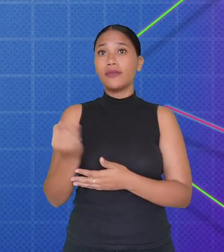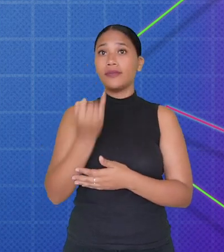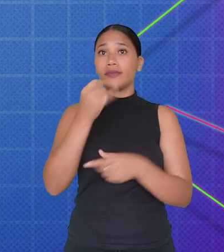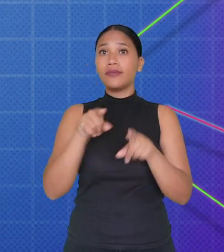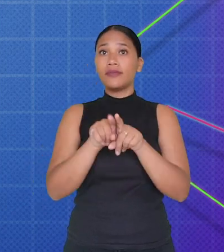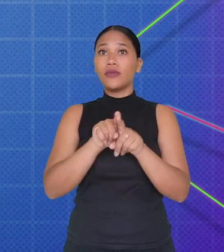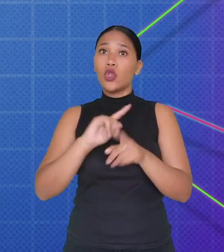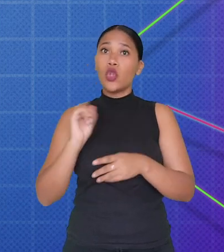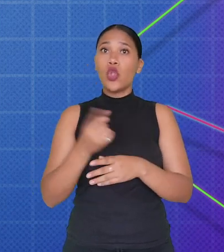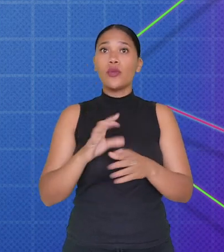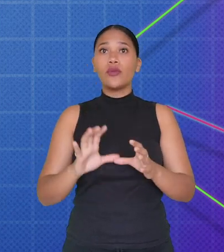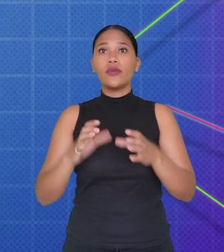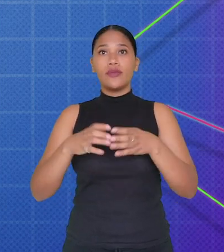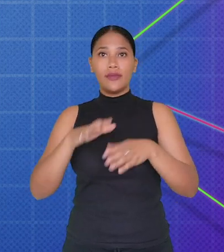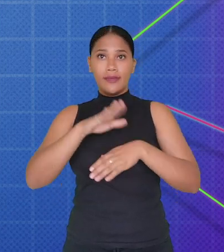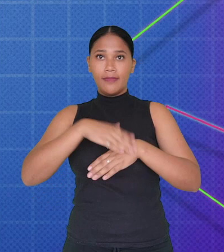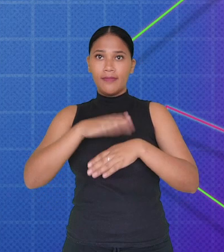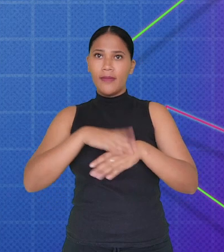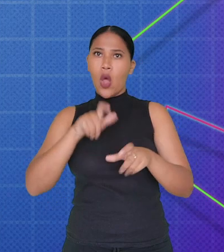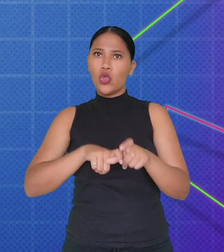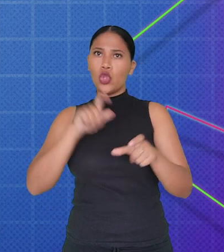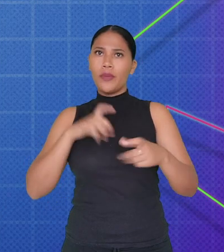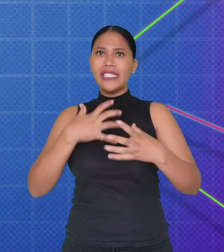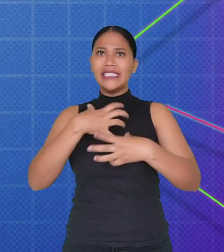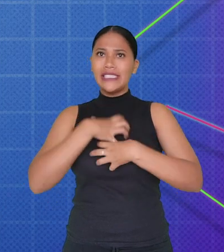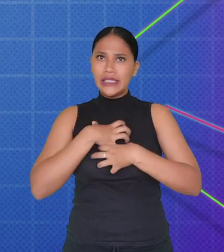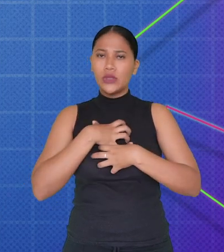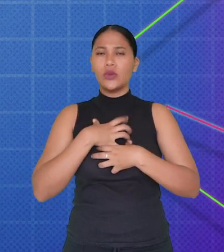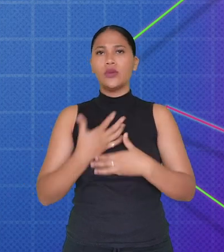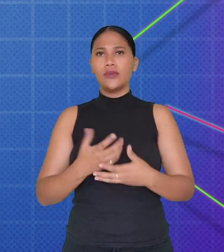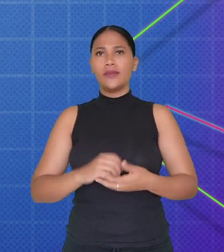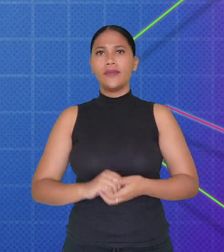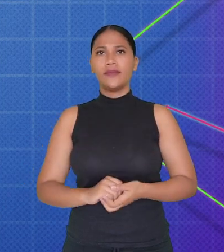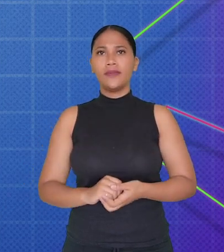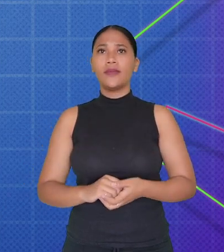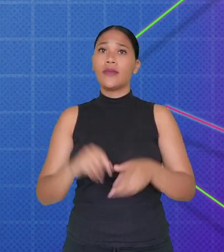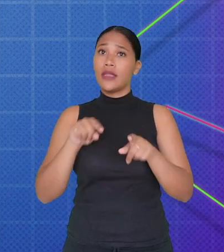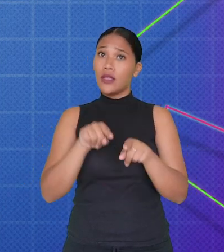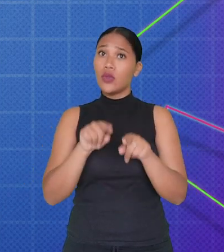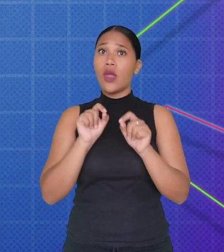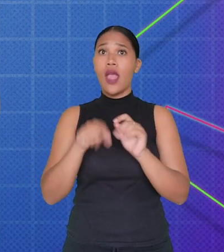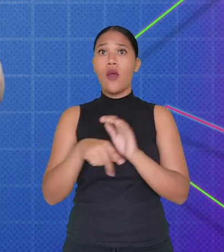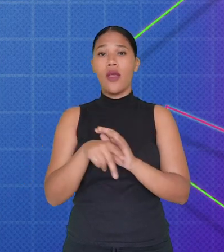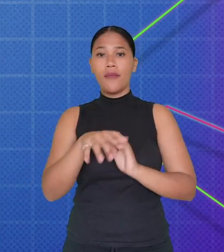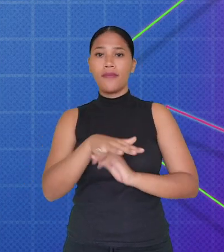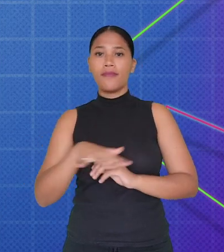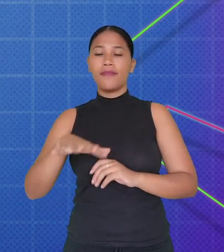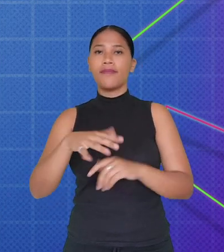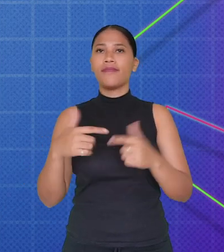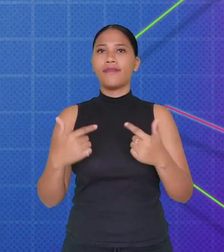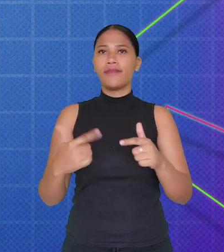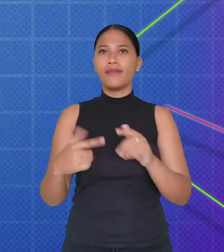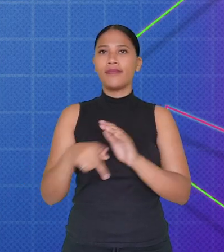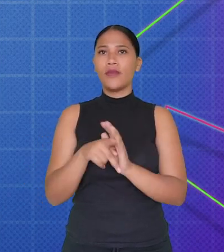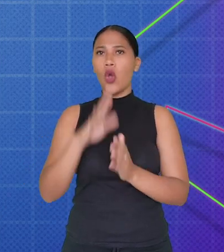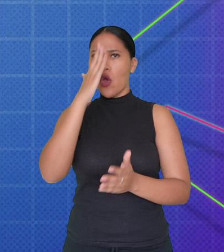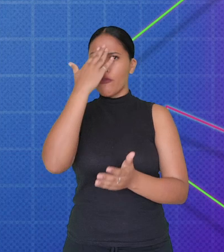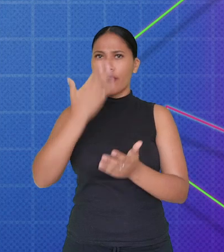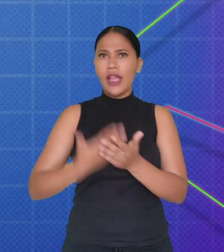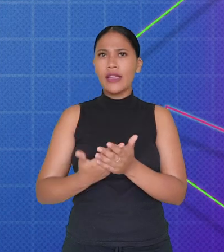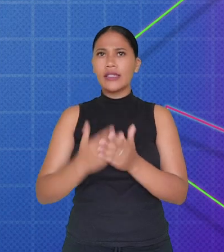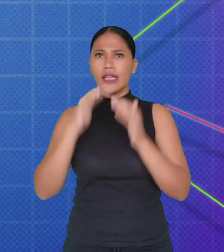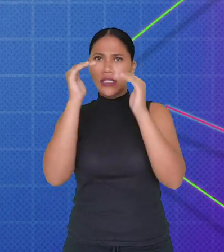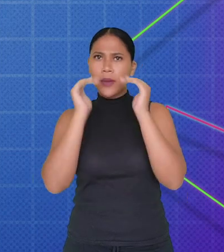é importante que todos sintam que tem autonomia e liberdade para exercer suas funções isso requer um ambiente de trabalho que